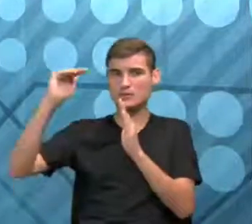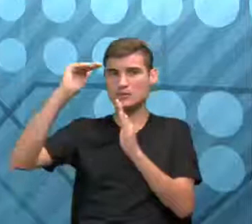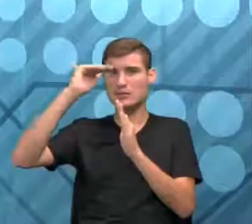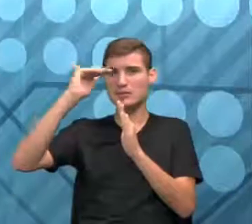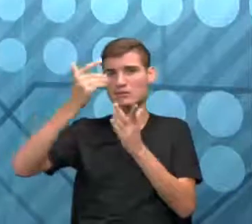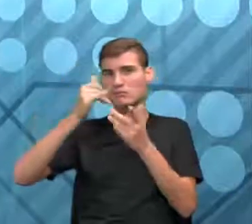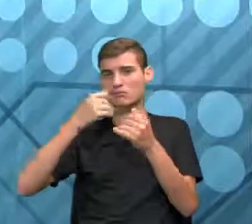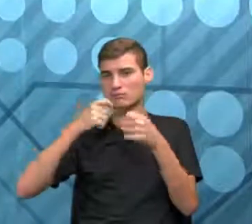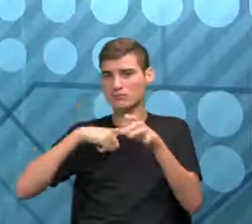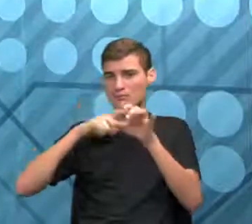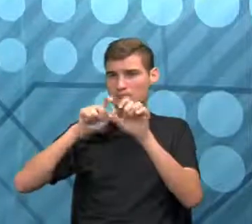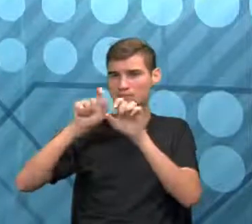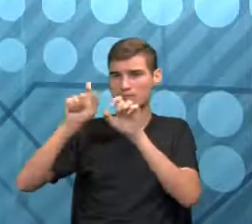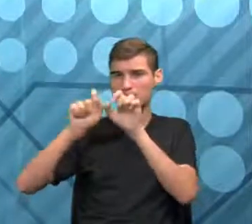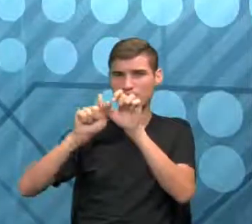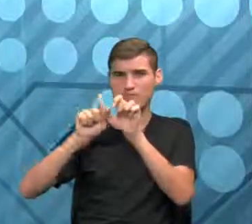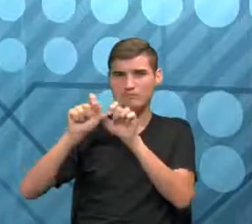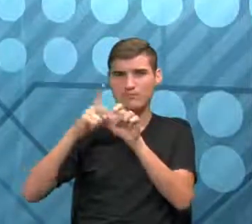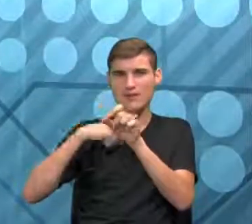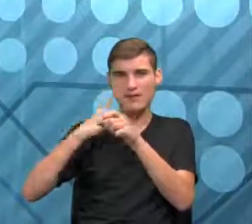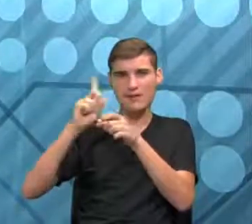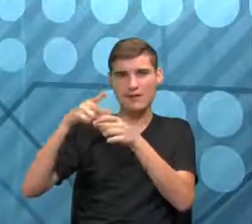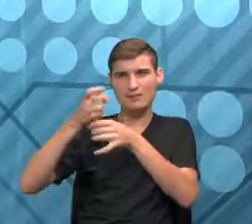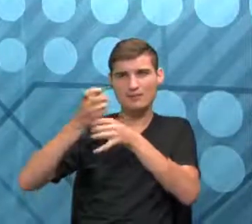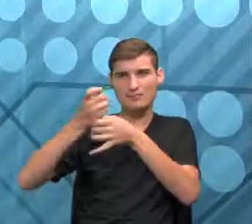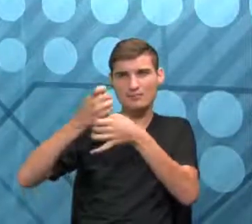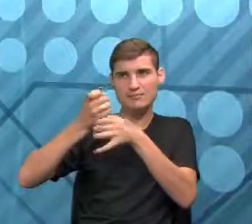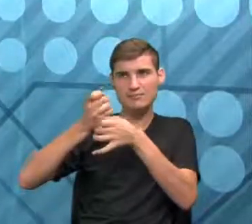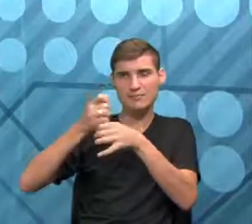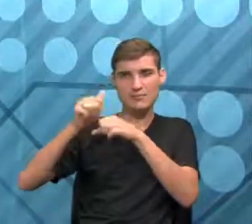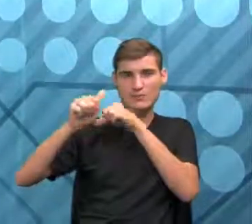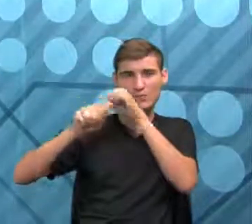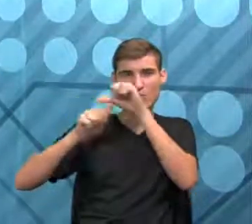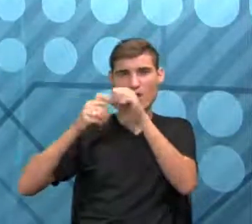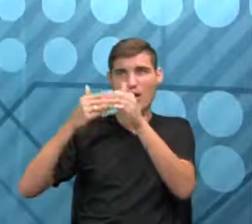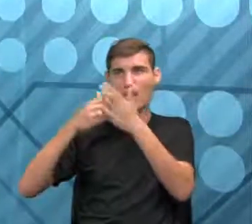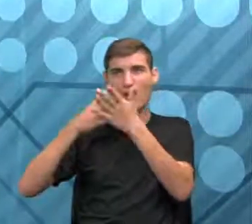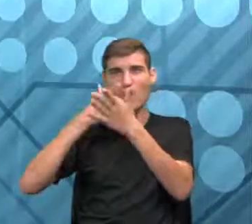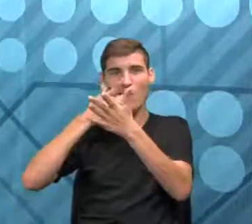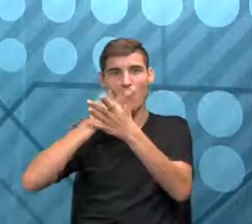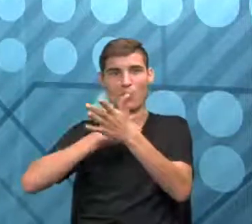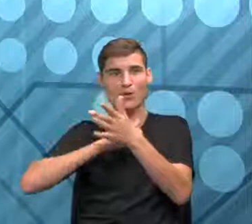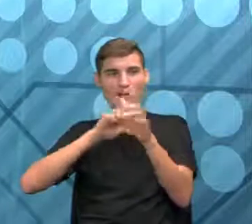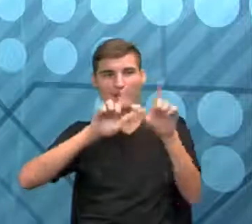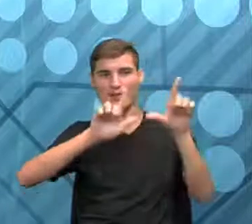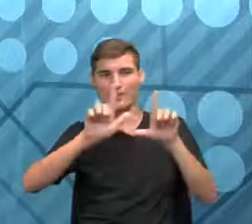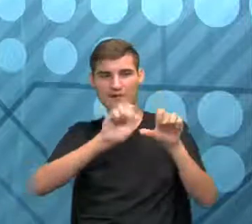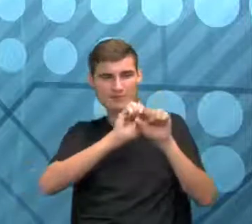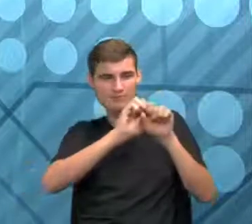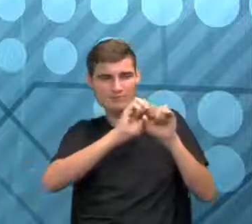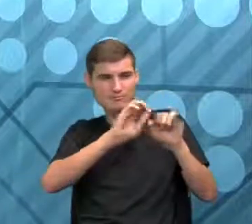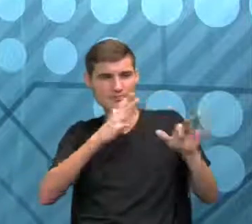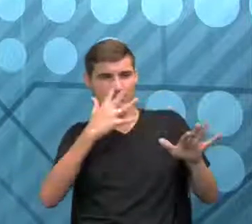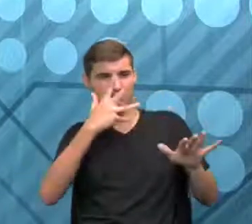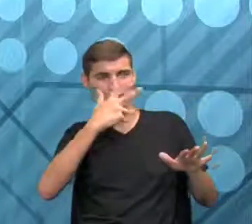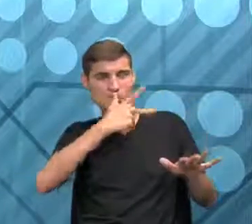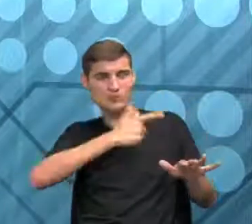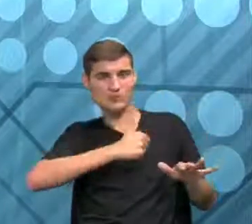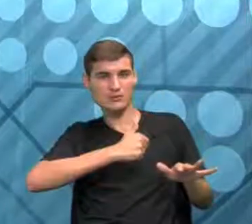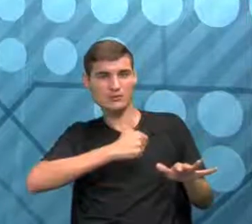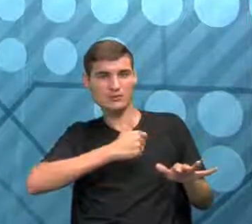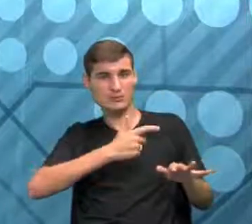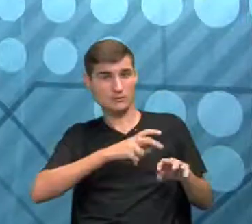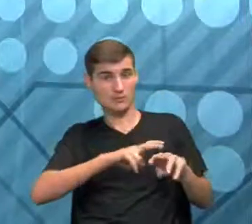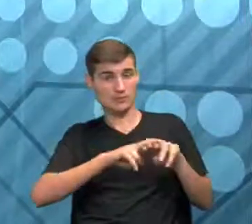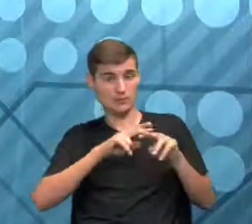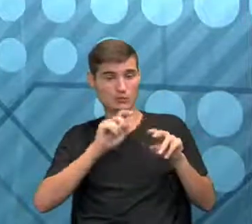ficar mexendo na antena até conseguir achar o ponto ideal de transmissão, ou seja, ponto ideal de recepção, perdão.